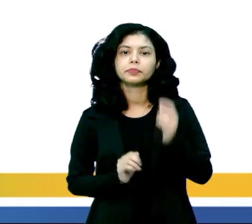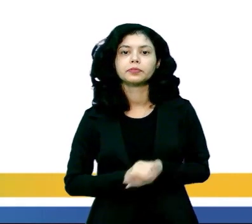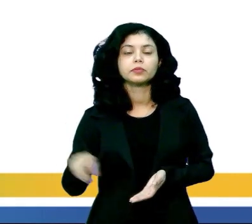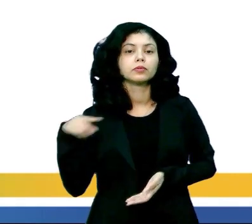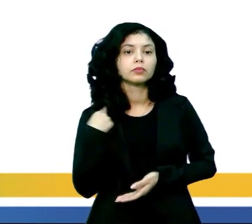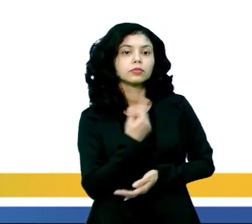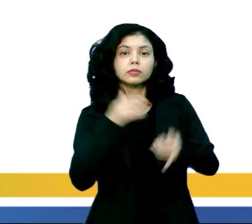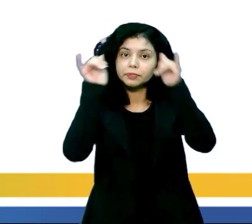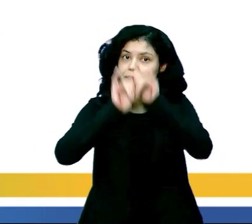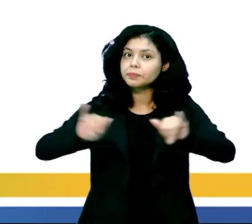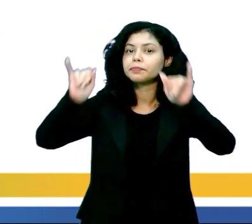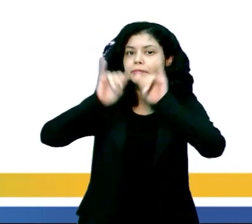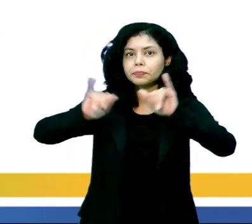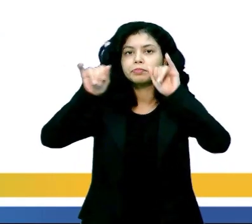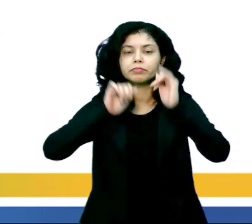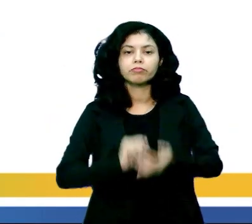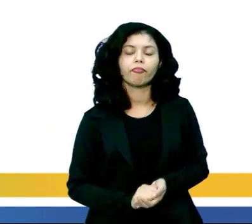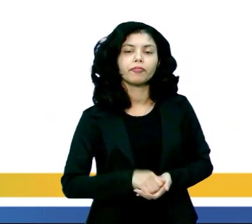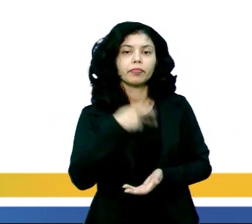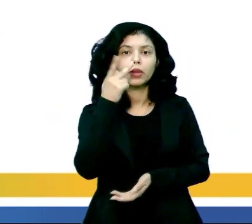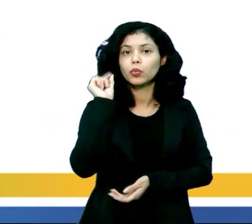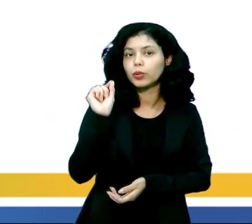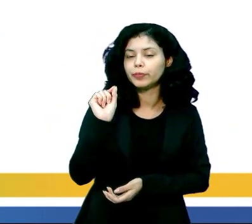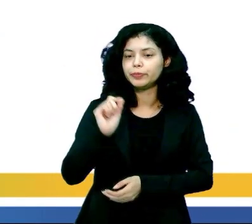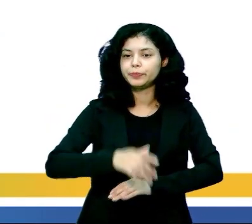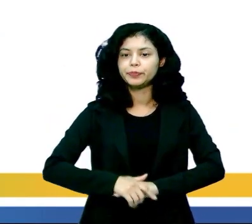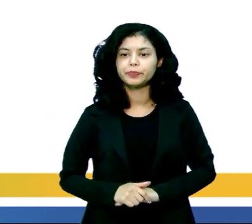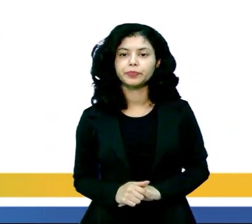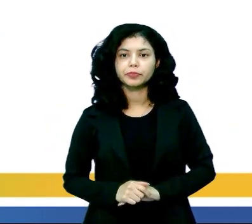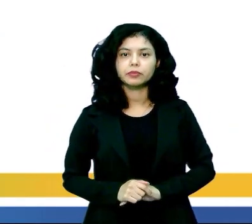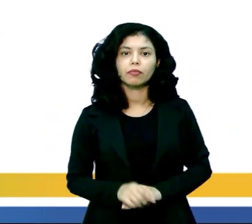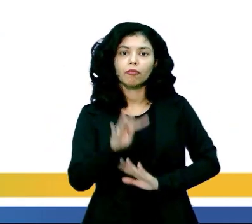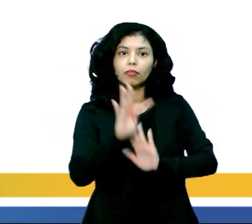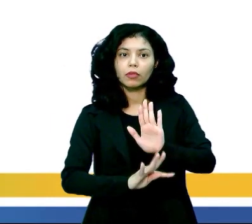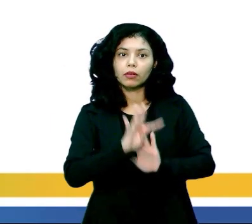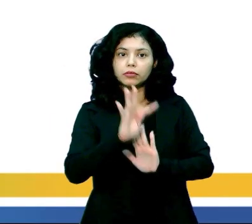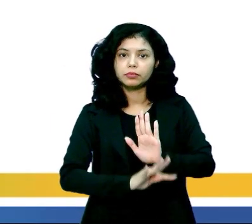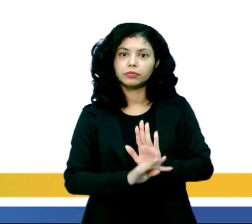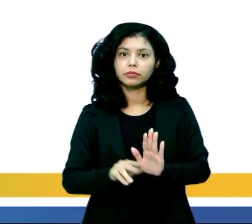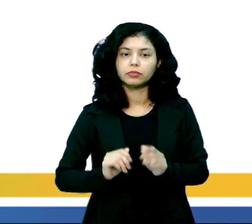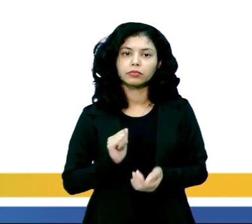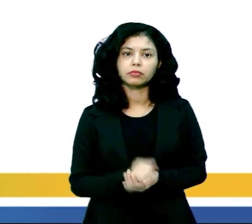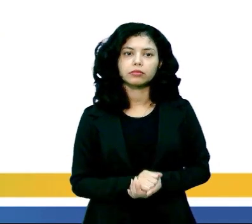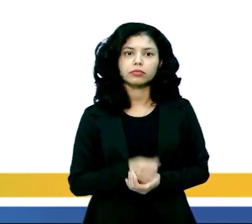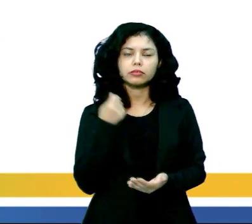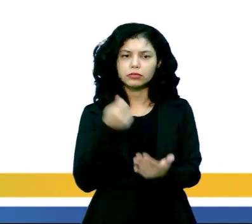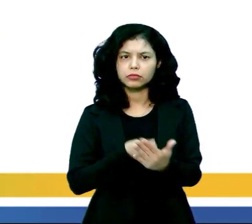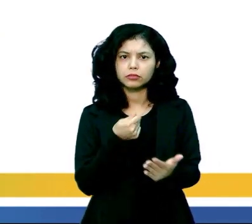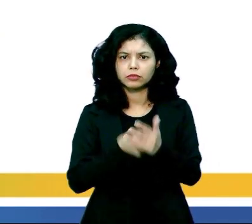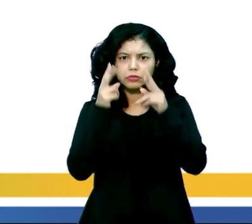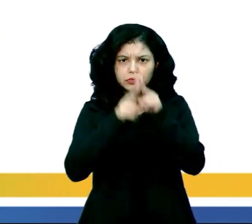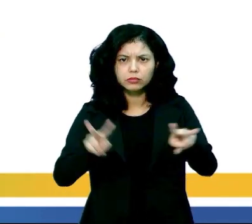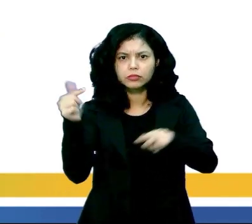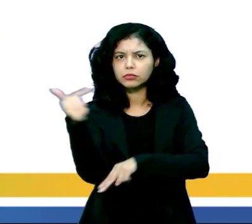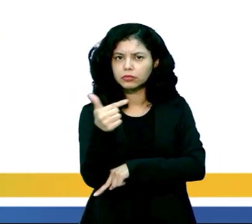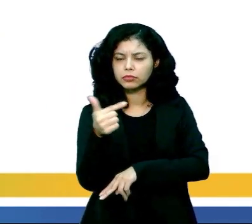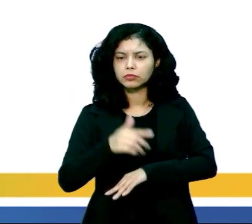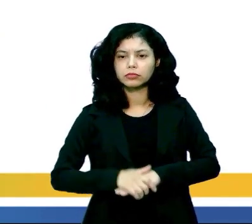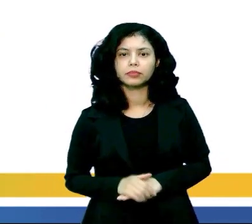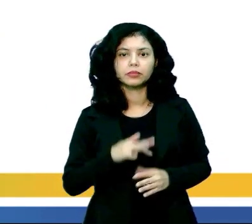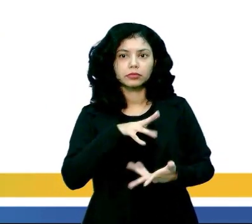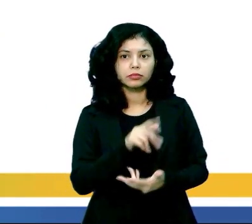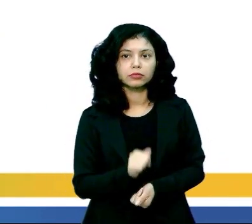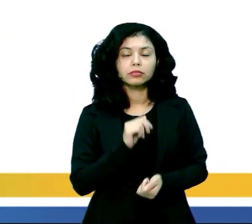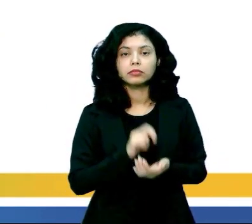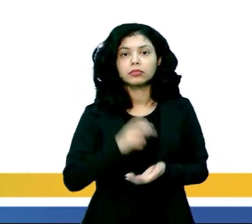Então, o nosso enunciado, ele diz assim: no texto confrontam-se duas visões de mundo, a